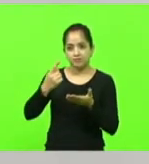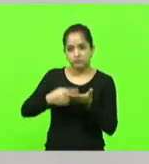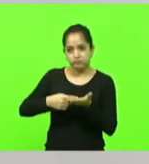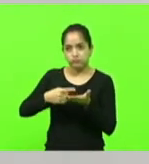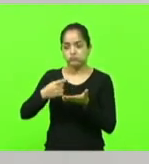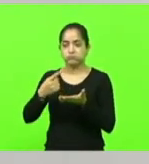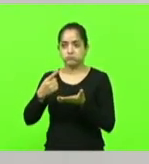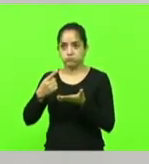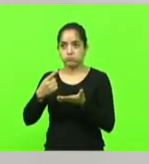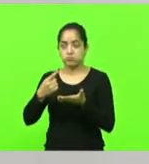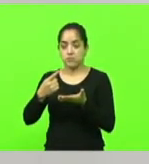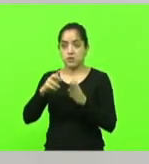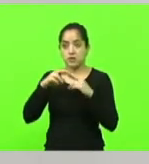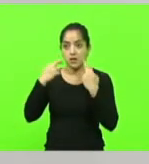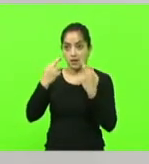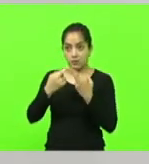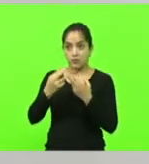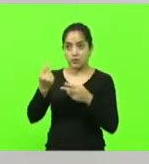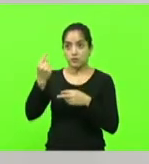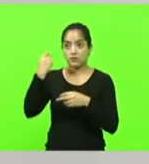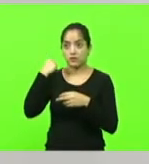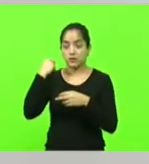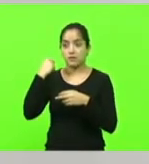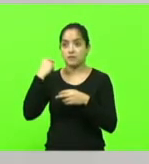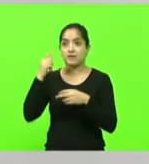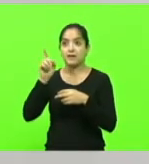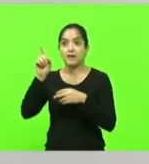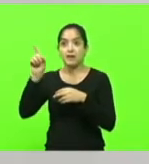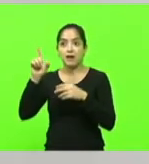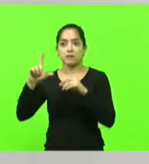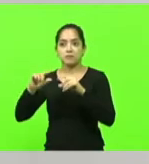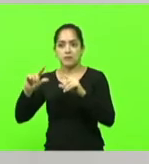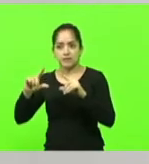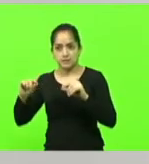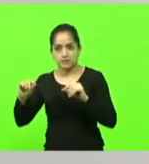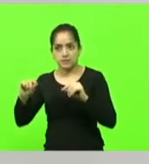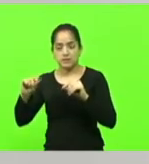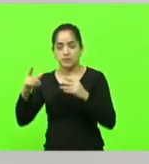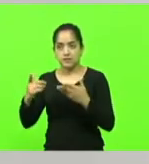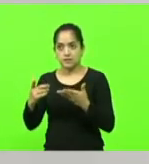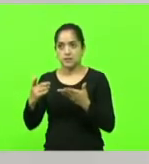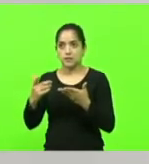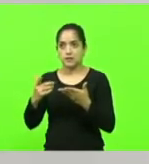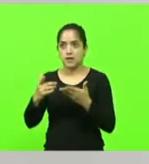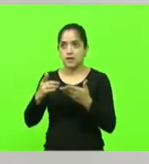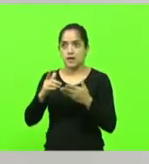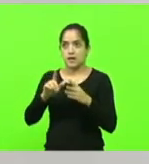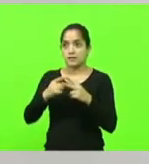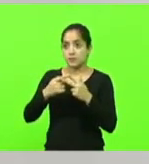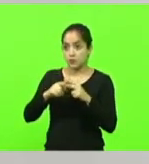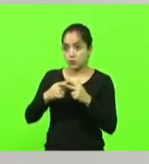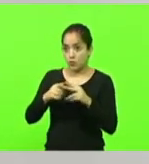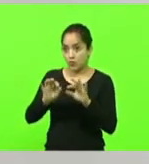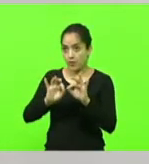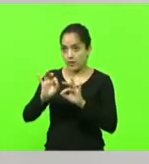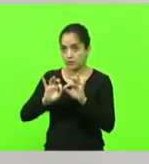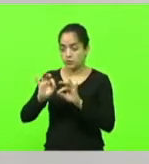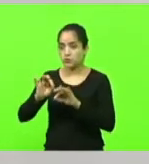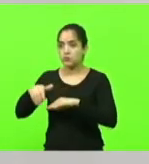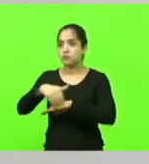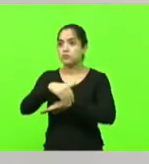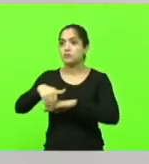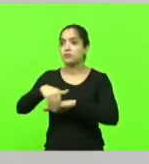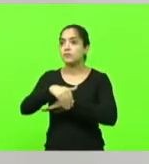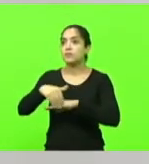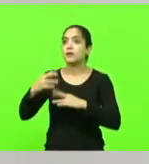Cobalcini estava conosco lá em Brasília, aquela reunião que acertou o reajuste dos recursos para 470,